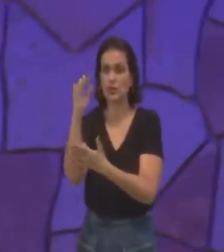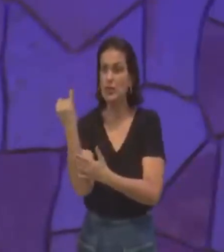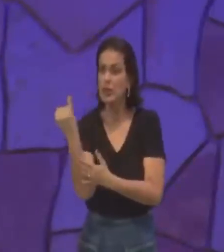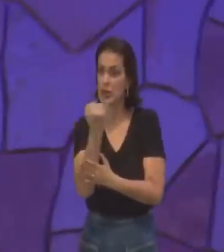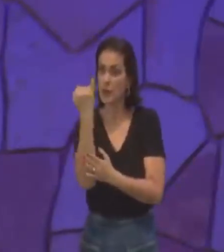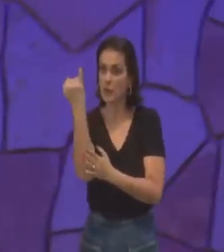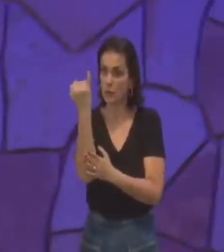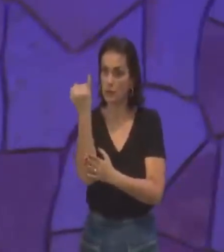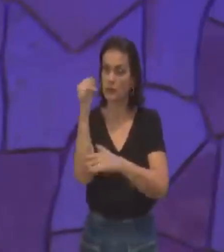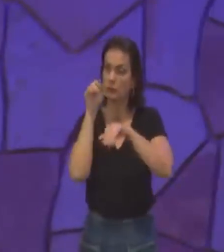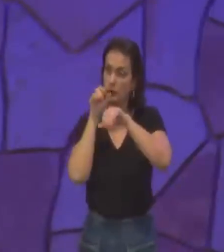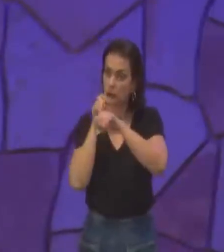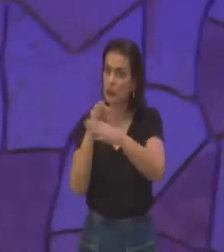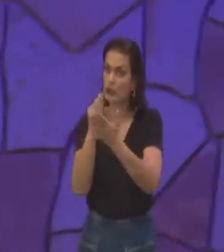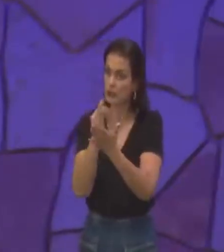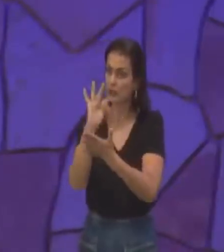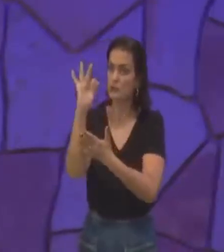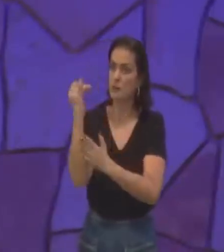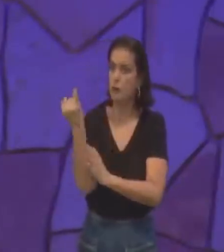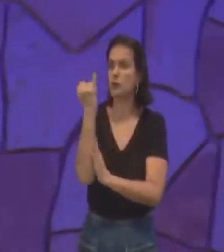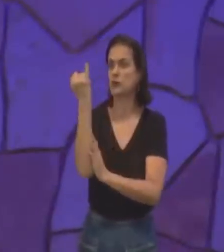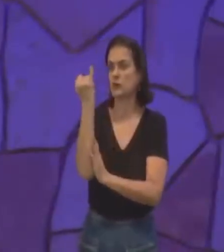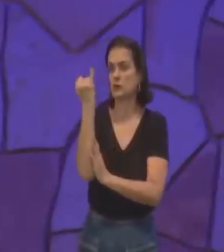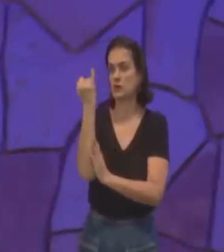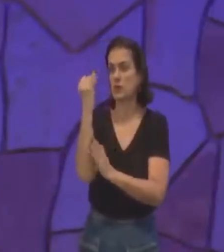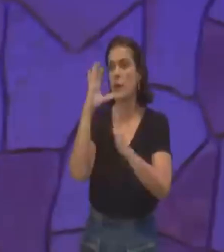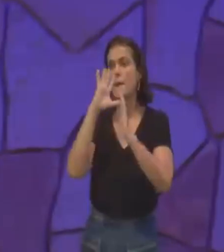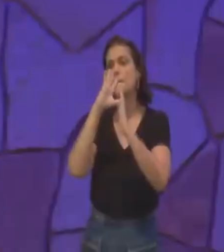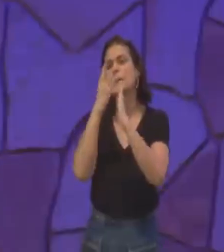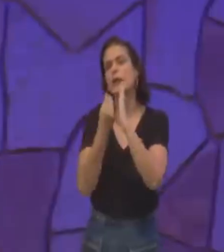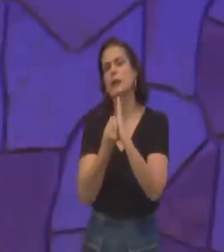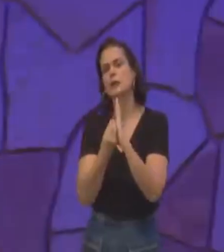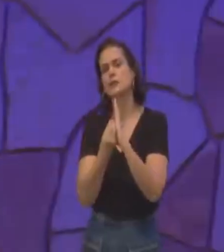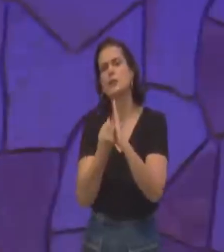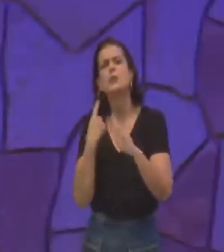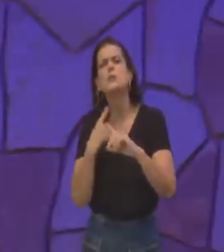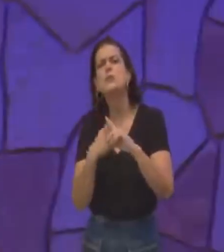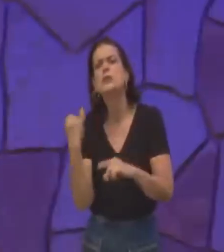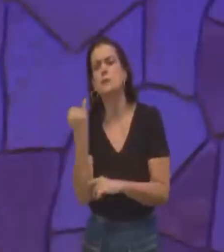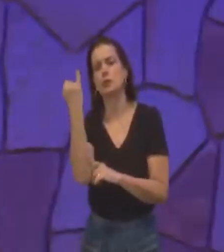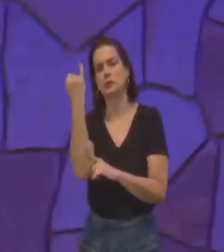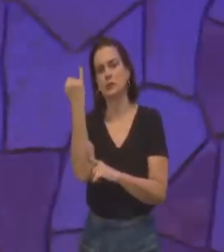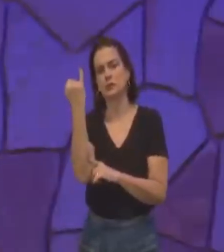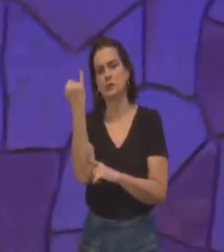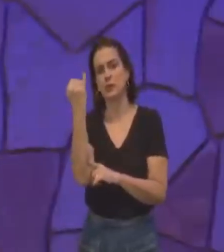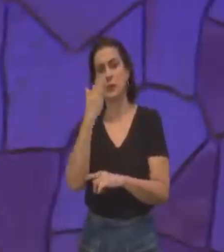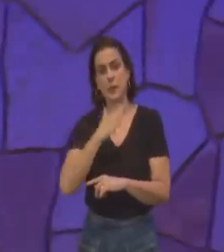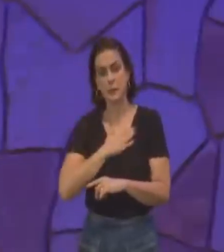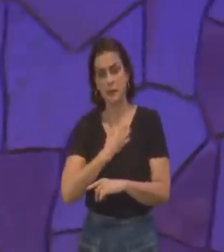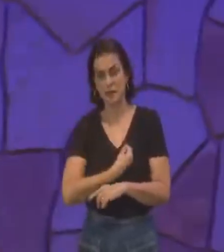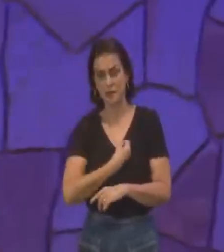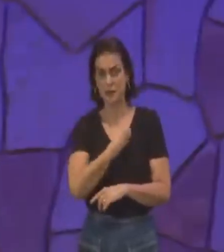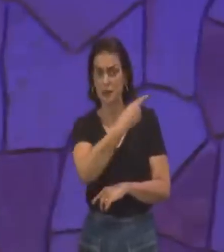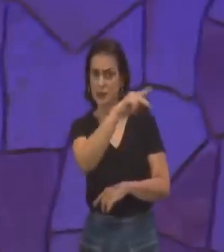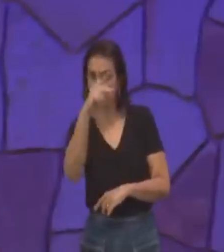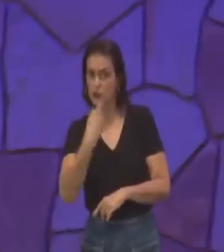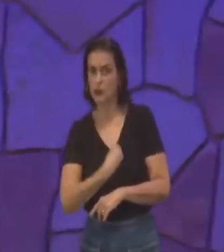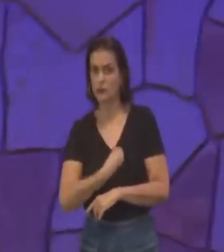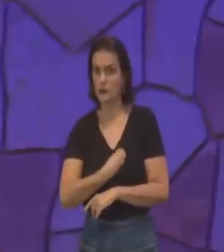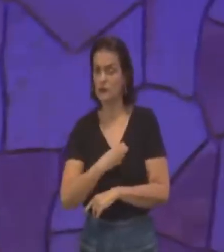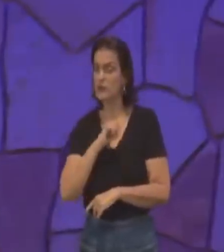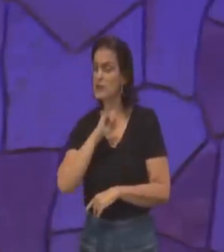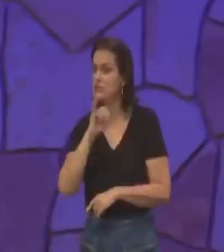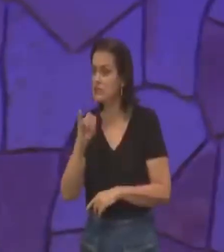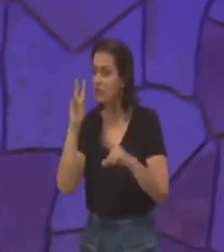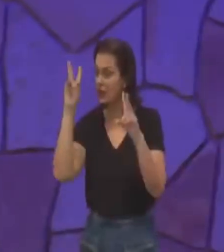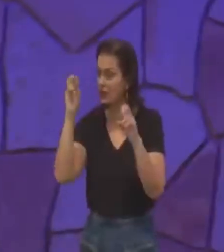importância da educação teológica para a igreja local. Qual a importância disso? A relevância para a minha vida e para a sua vida. Se estamos falando